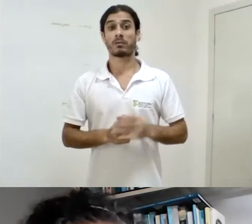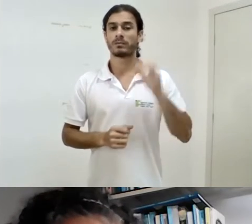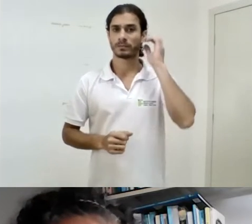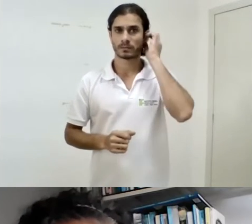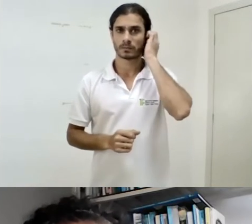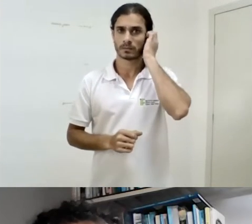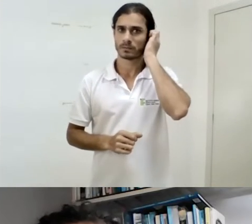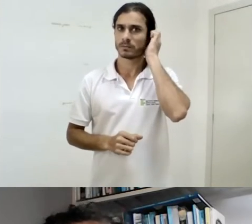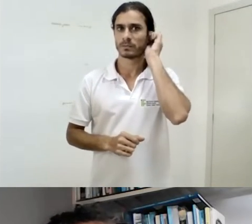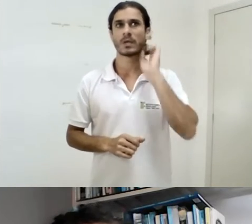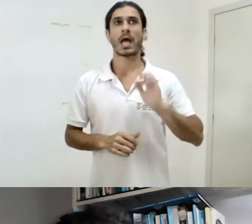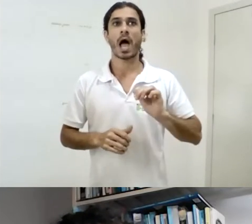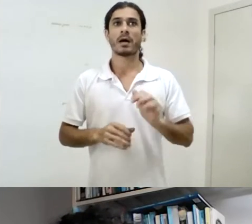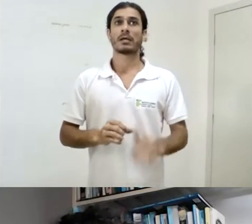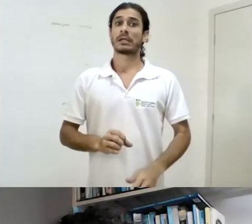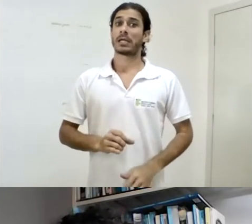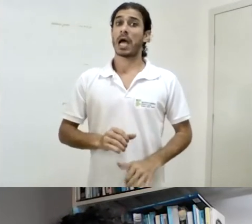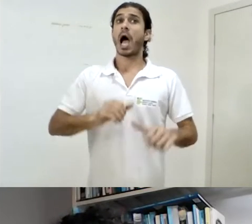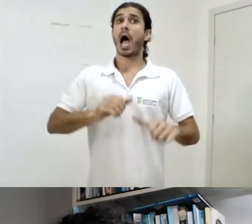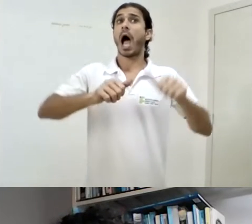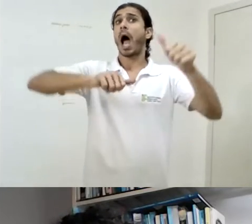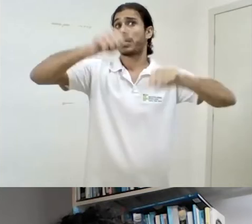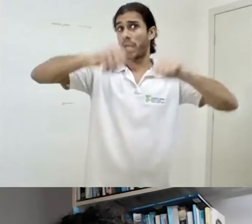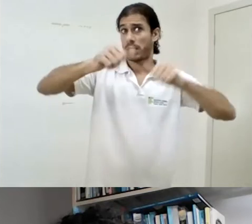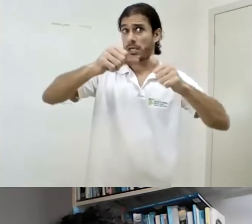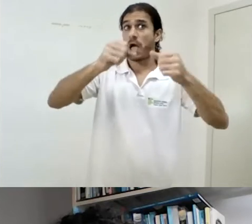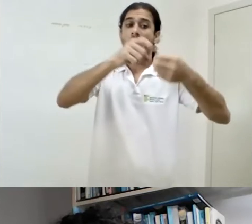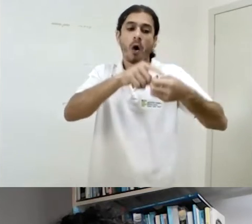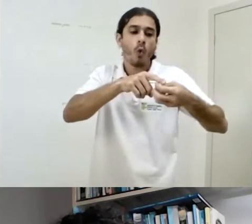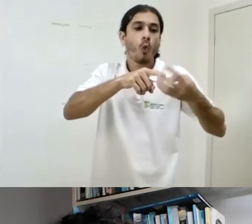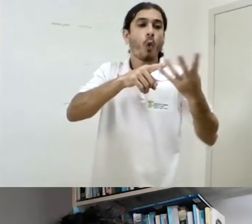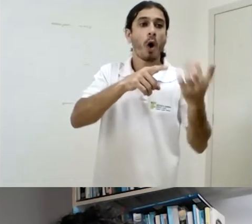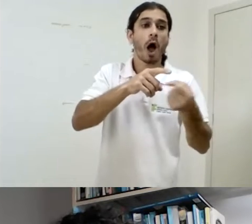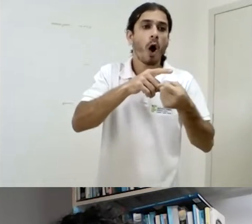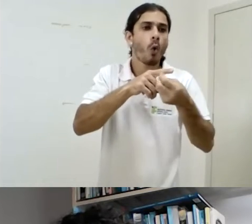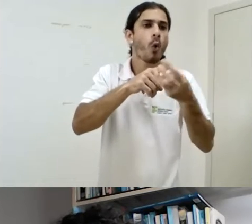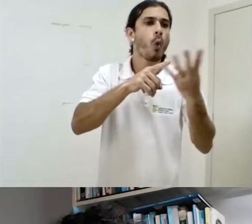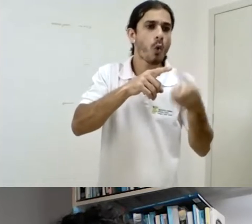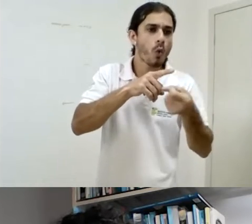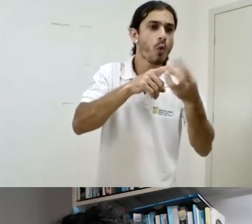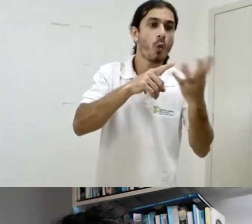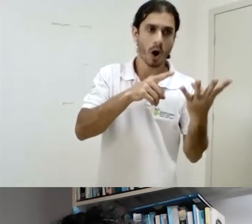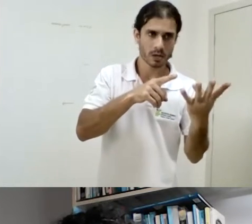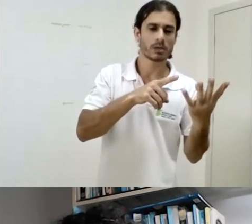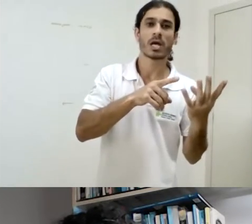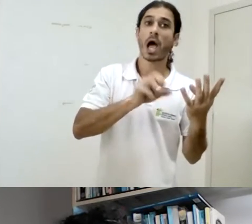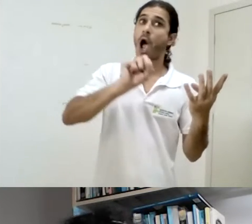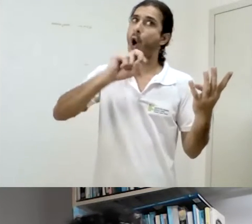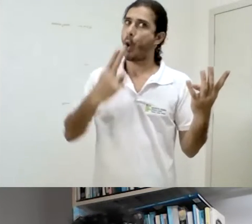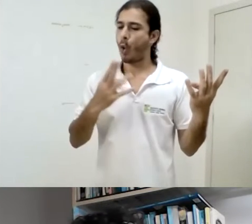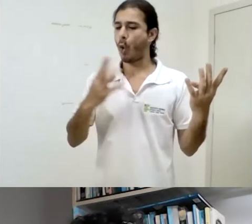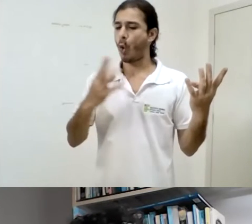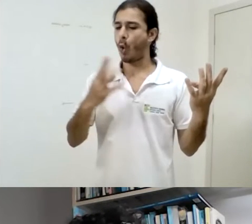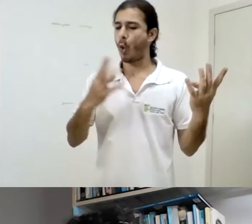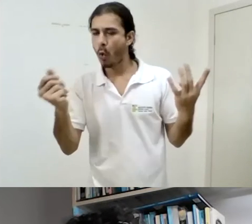qualitativo, né? Como do sujeito, eu também penso assim. É, é isso aí. Então é